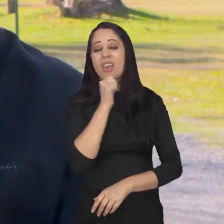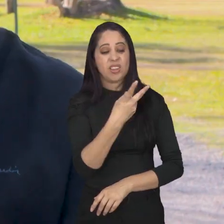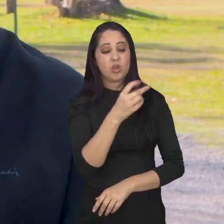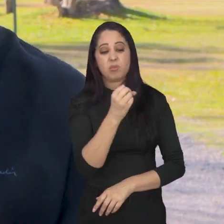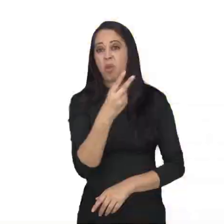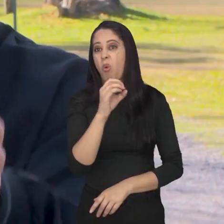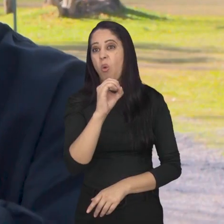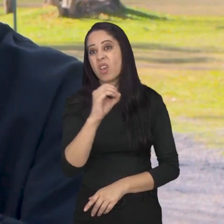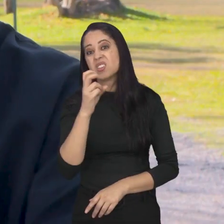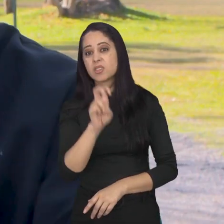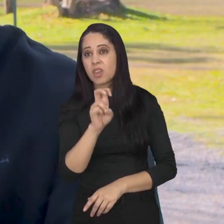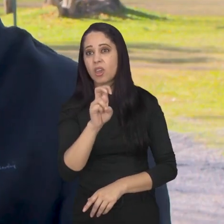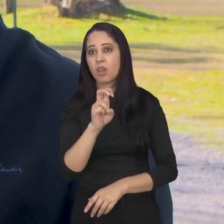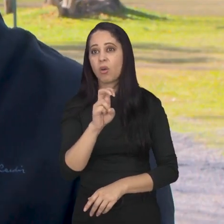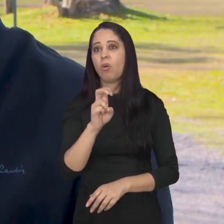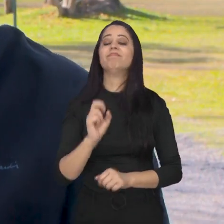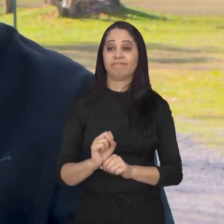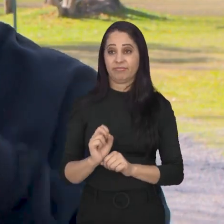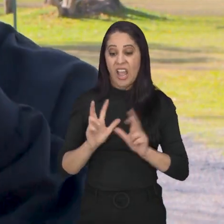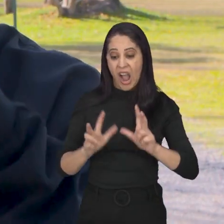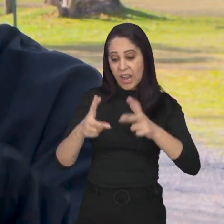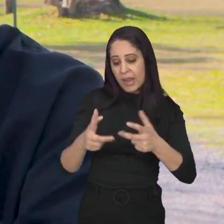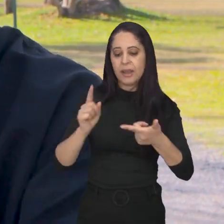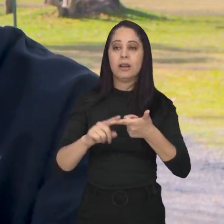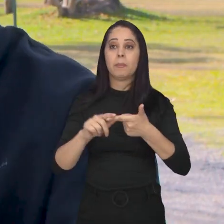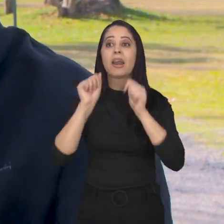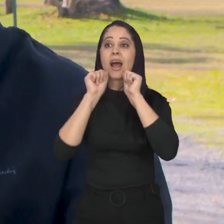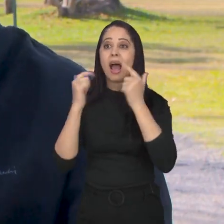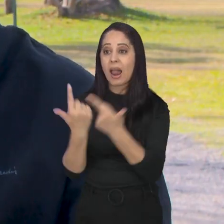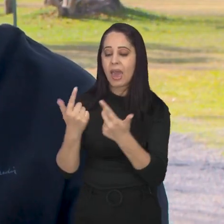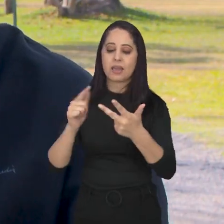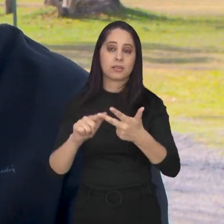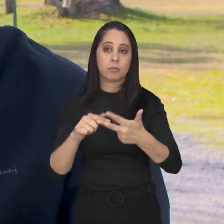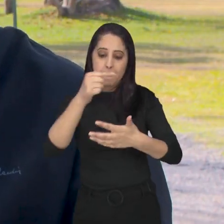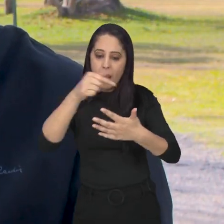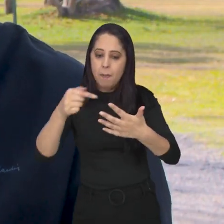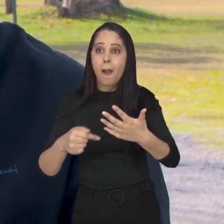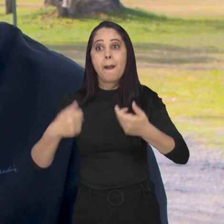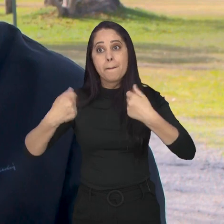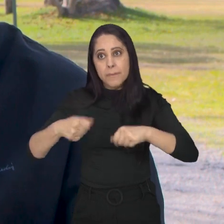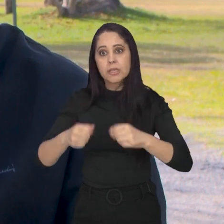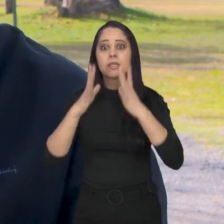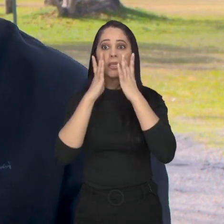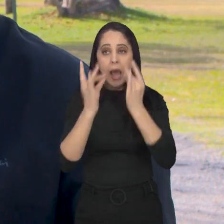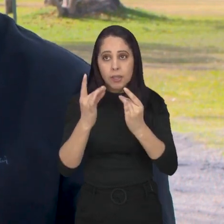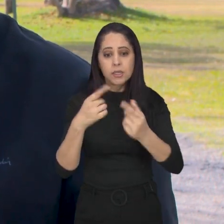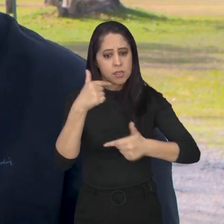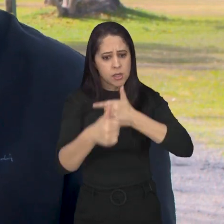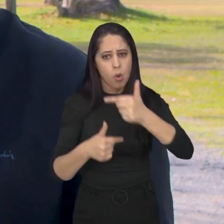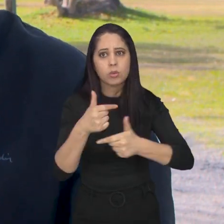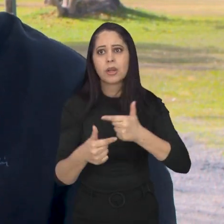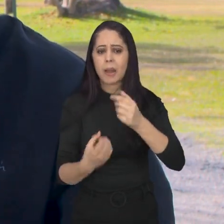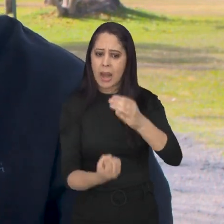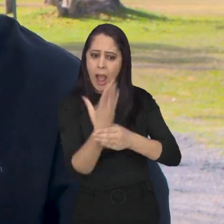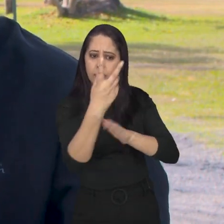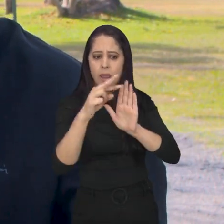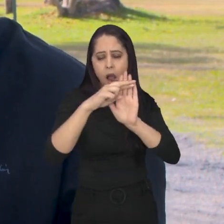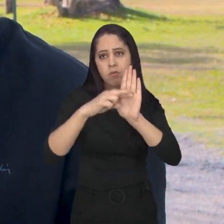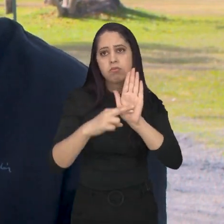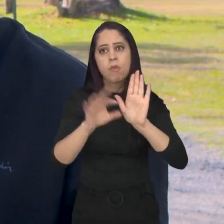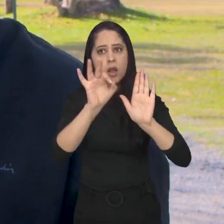preservação dos nossos recursos naturais. É preciso também reforçar a consciência de toda a população sobre o tema para